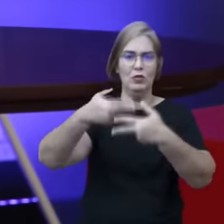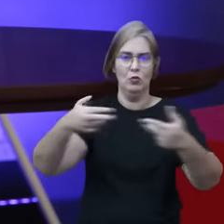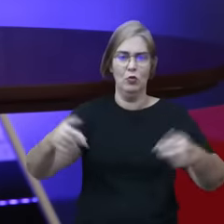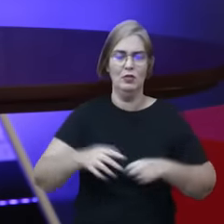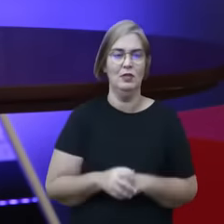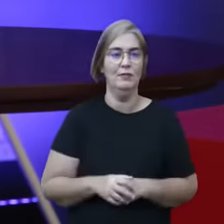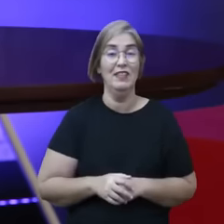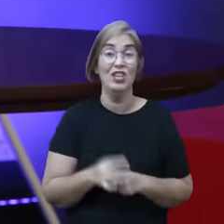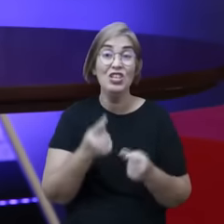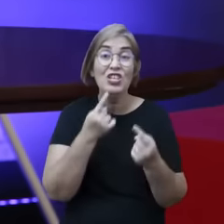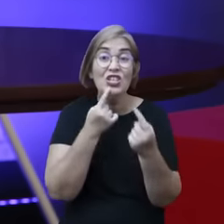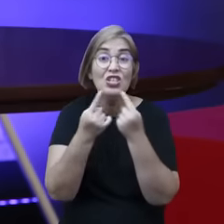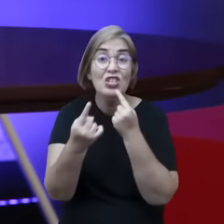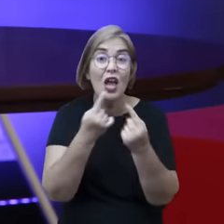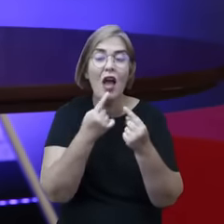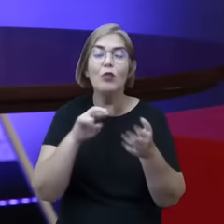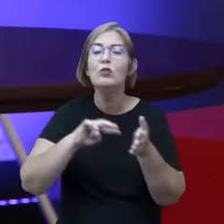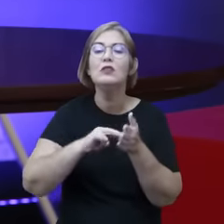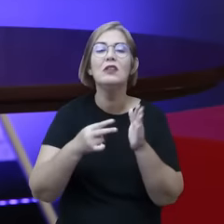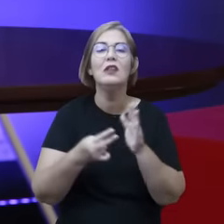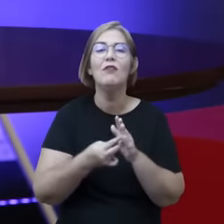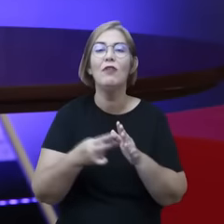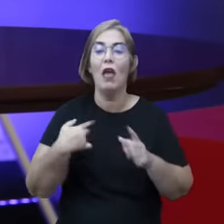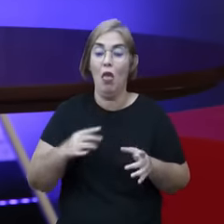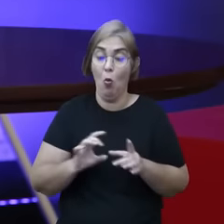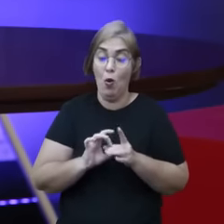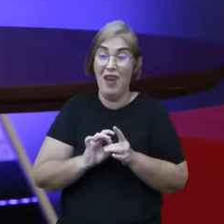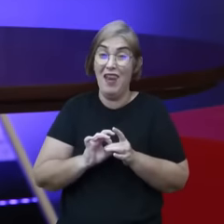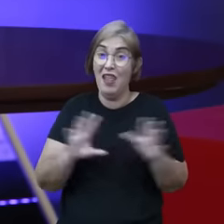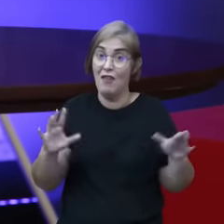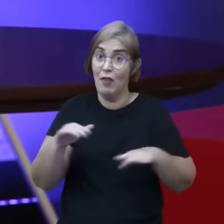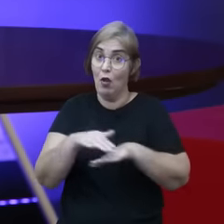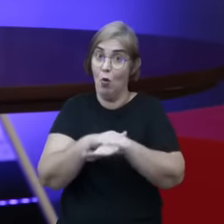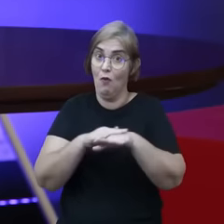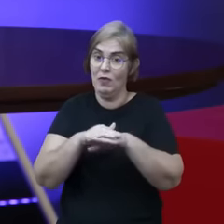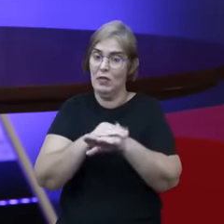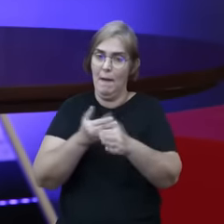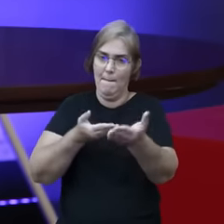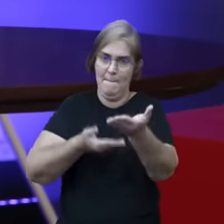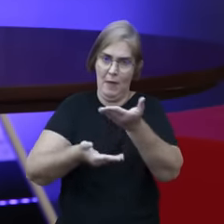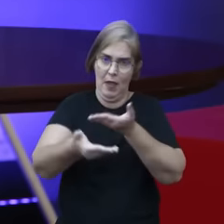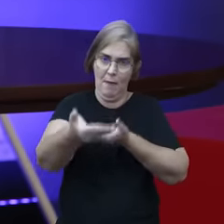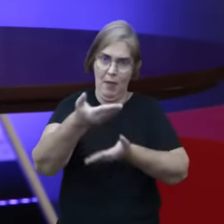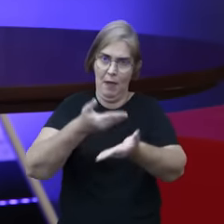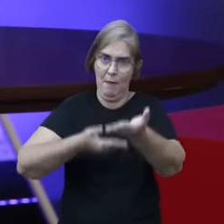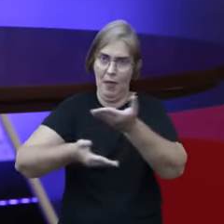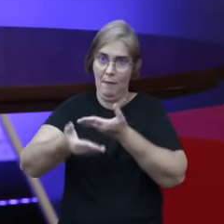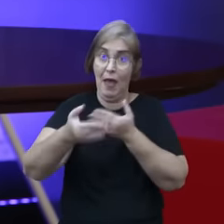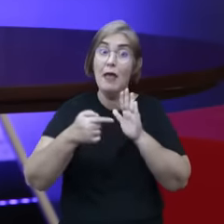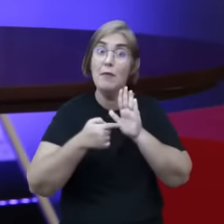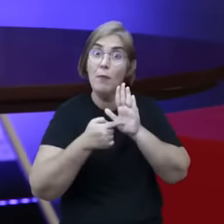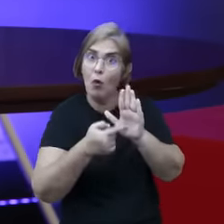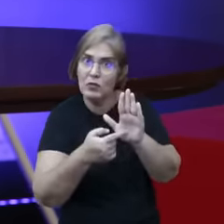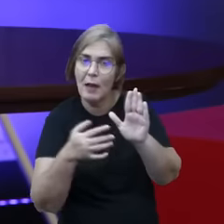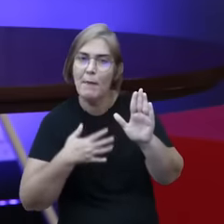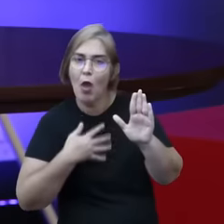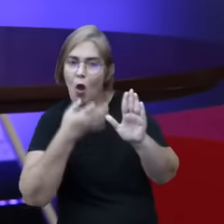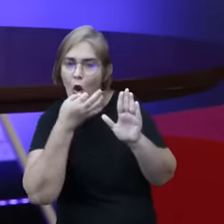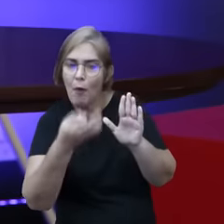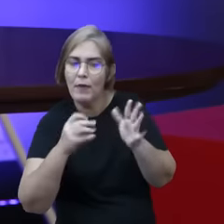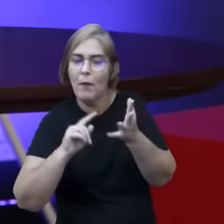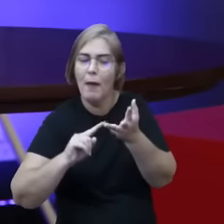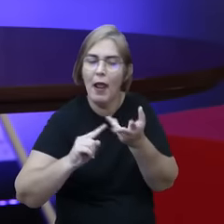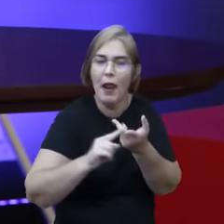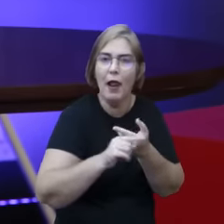pressupõe que nós de fato estejamos abertos a dialogar e apresentar razões. E eu darei assentimento a